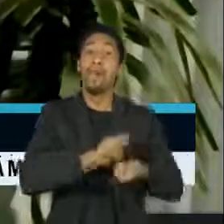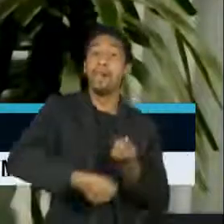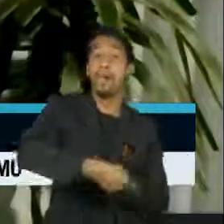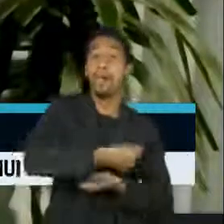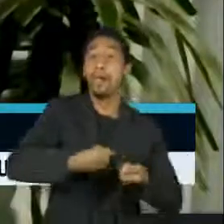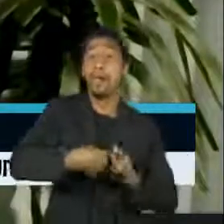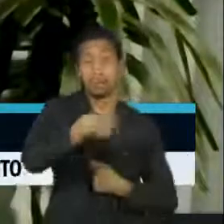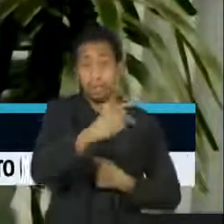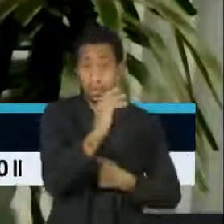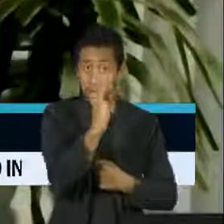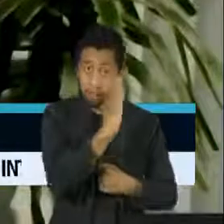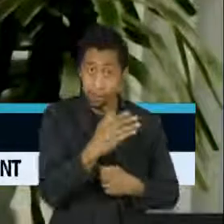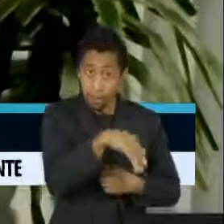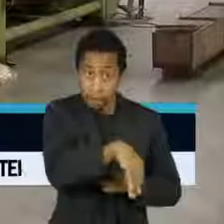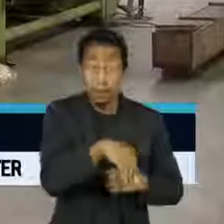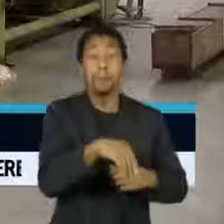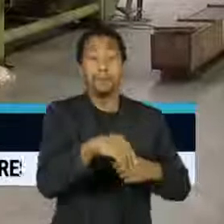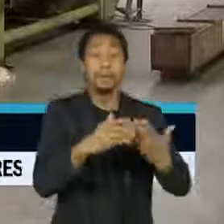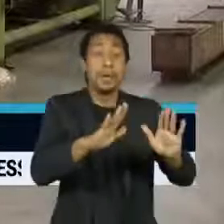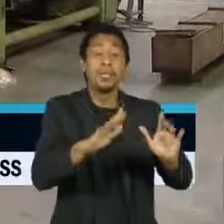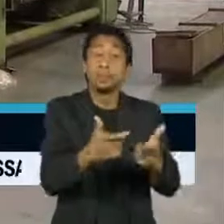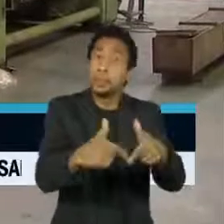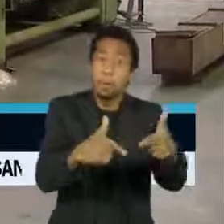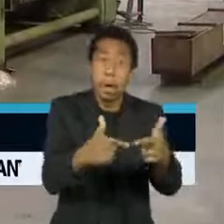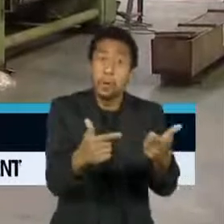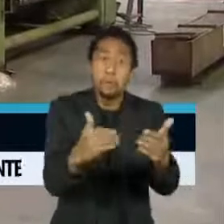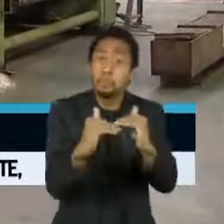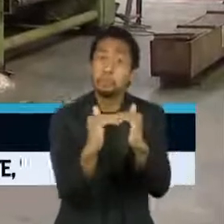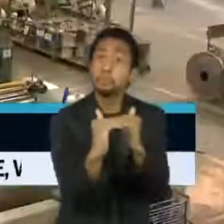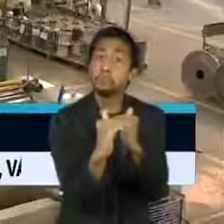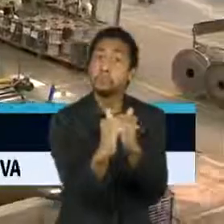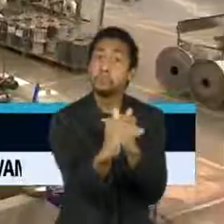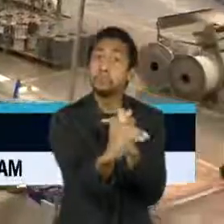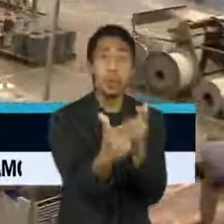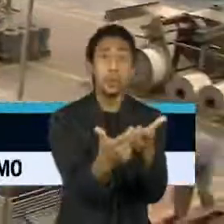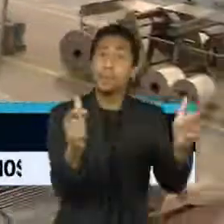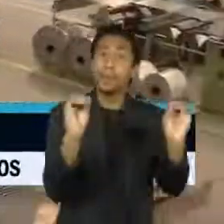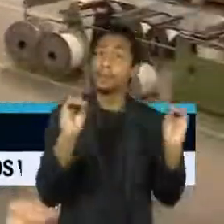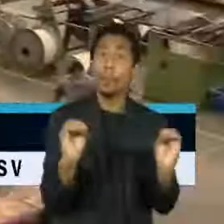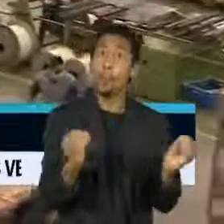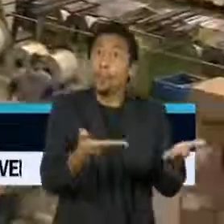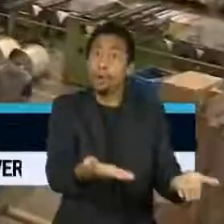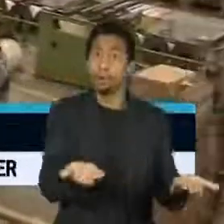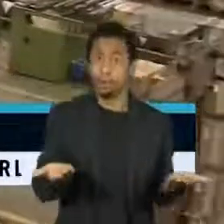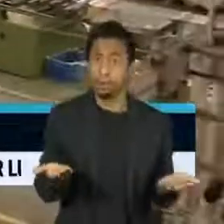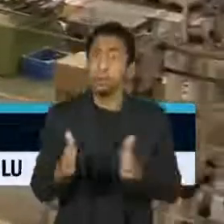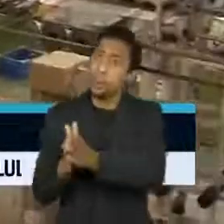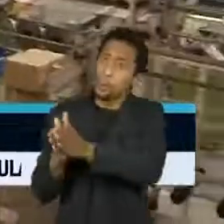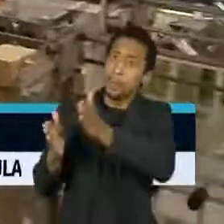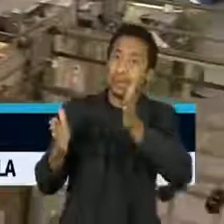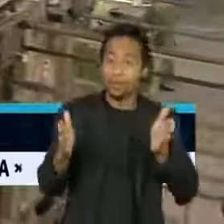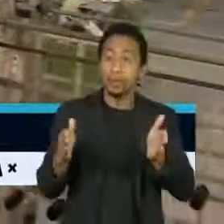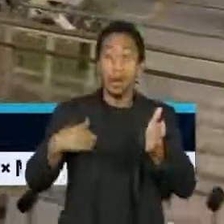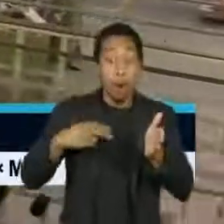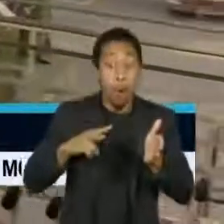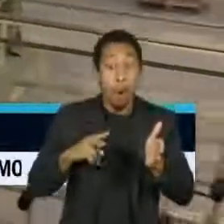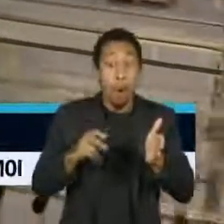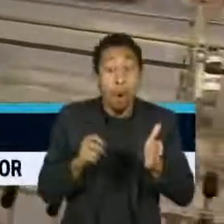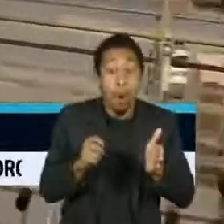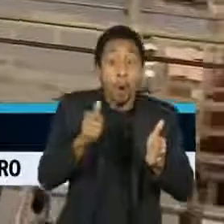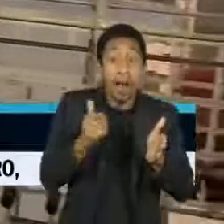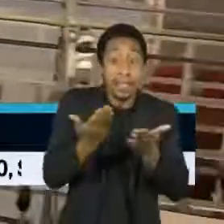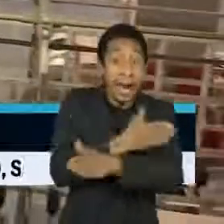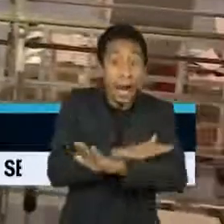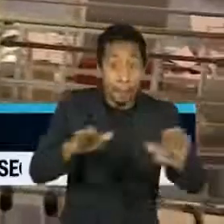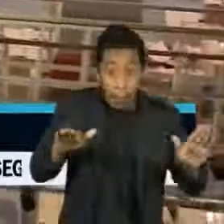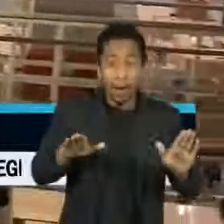mas sem necessariamente ampliar os empregos. Toda vez que está na iminência de fim da vigência de uma renúncia de receita, há uma